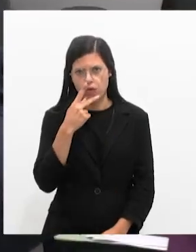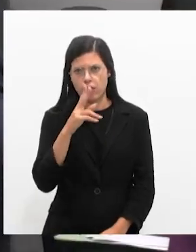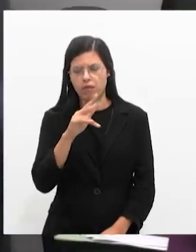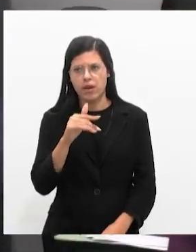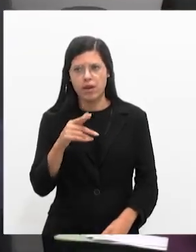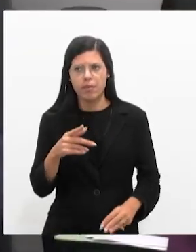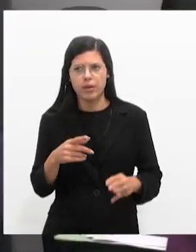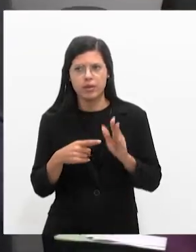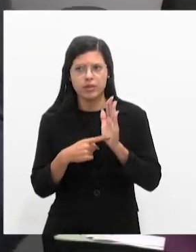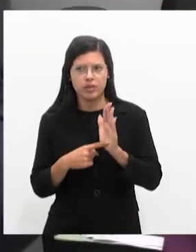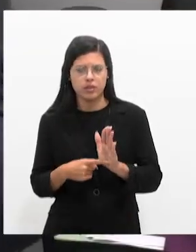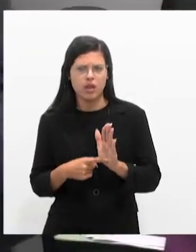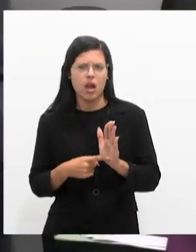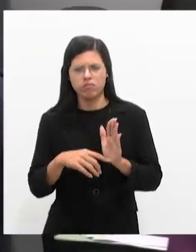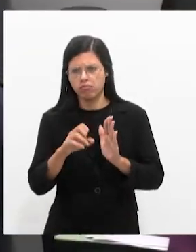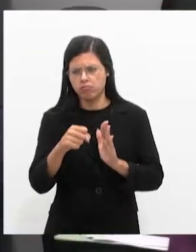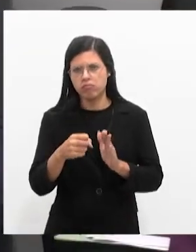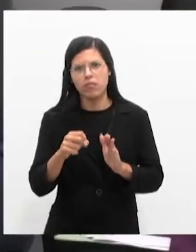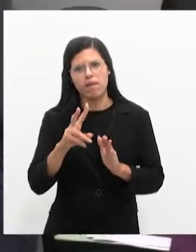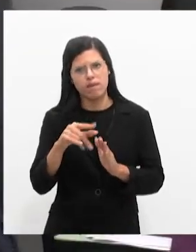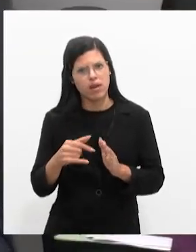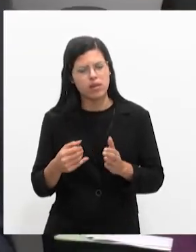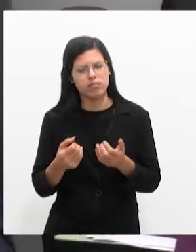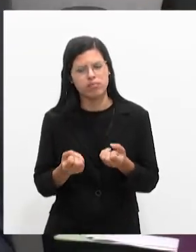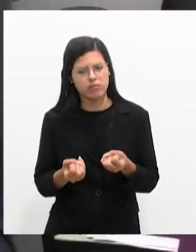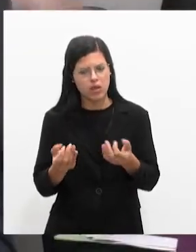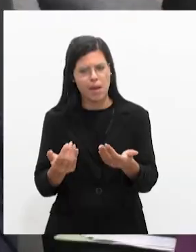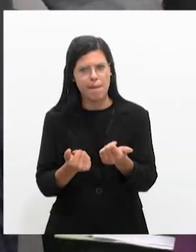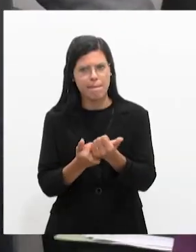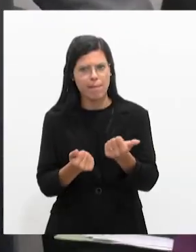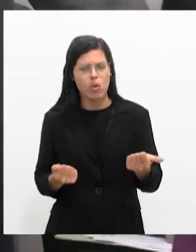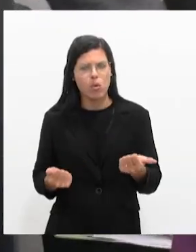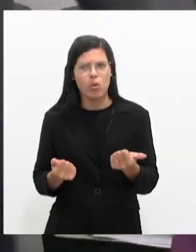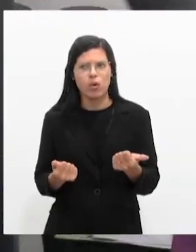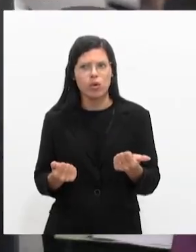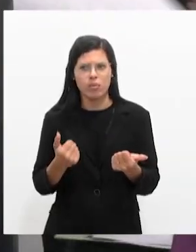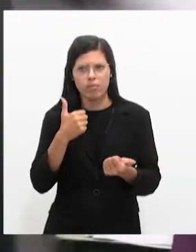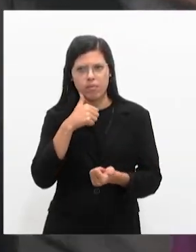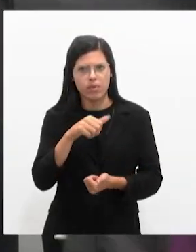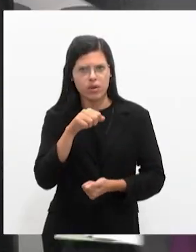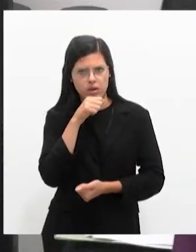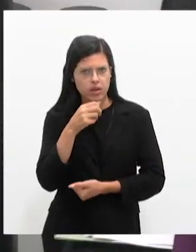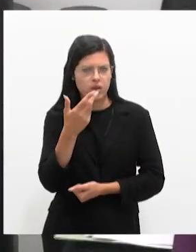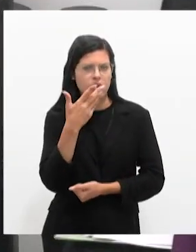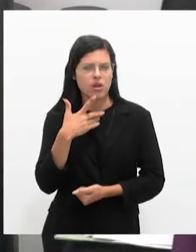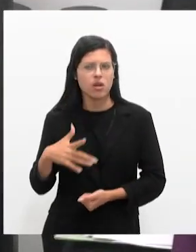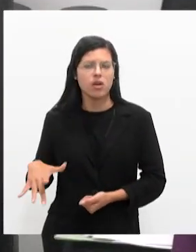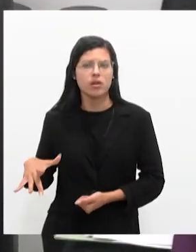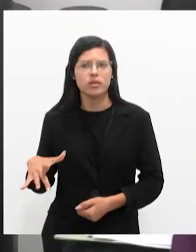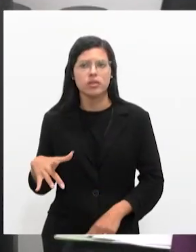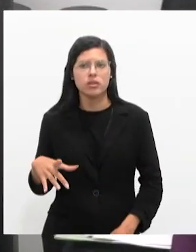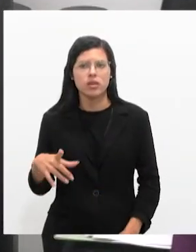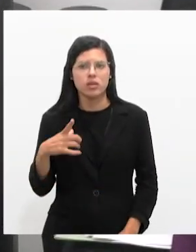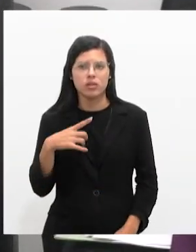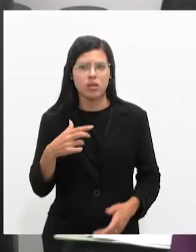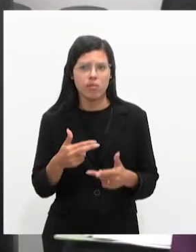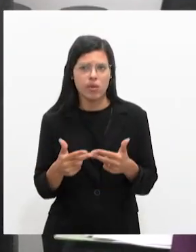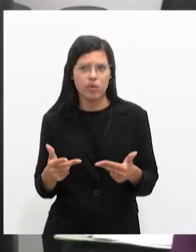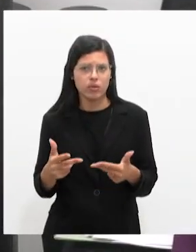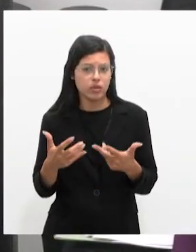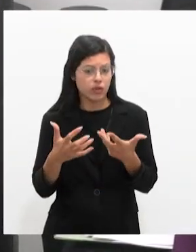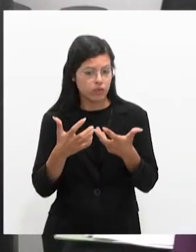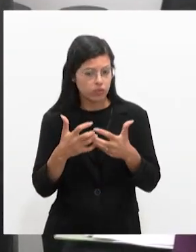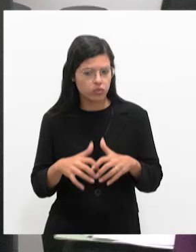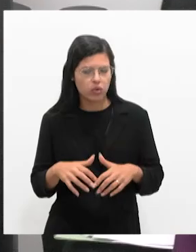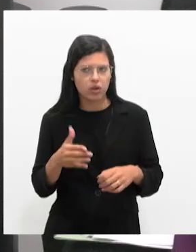Vai auxiliar aquela mãe que precisa, vai dar amparo àquela criança e a gente vai ter uma coisa efetiva.